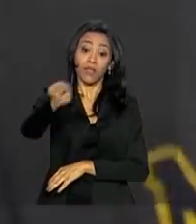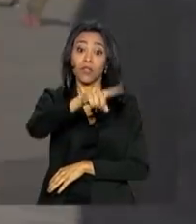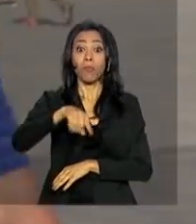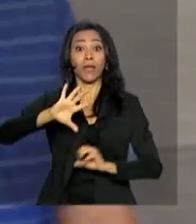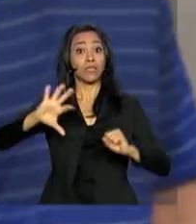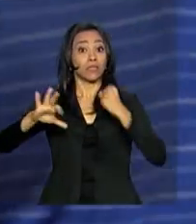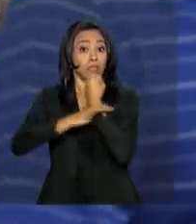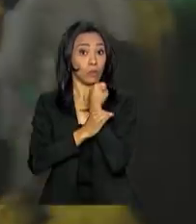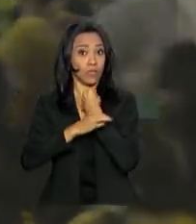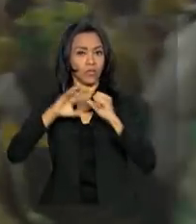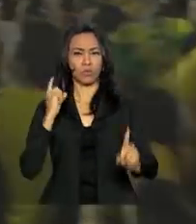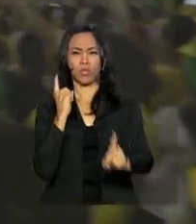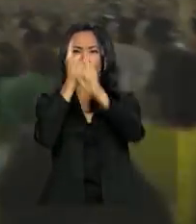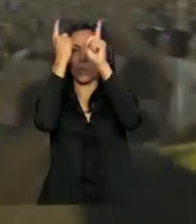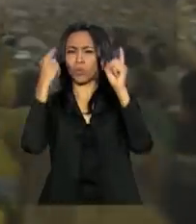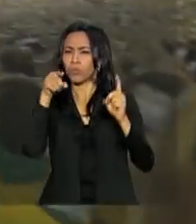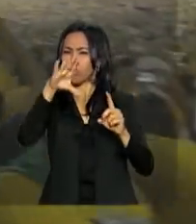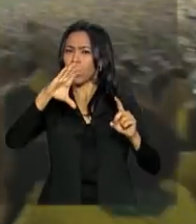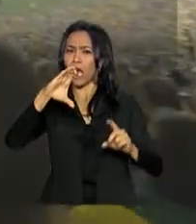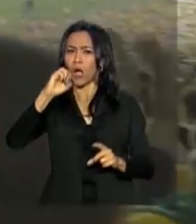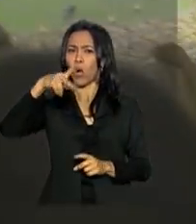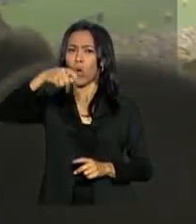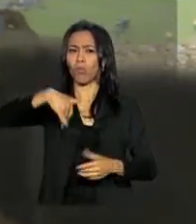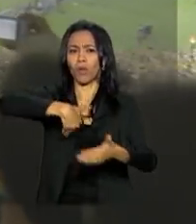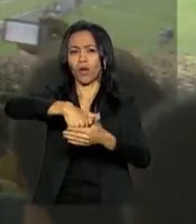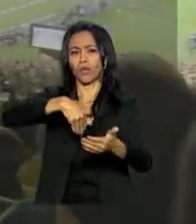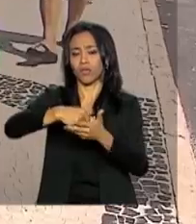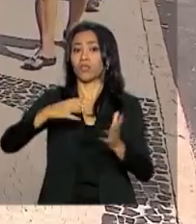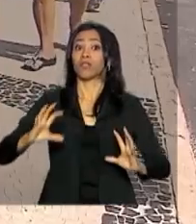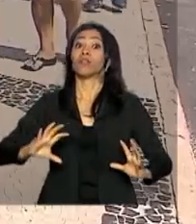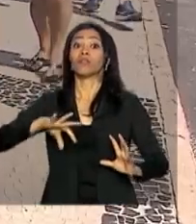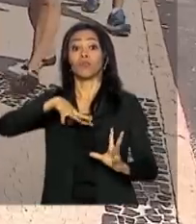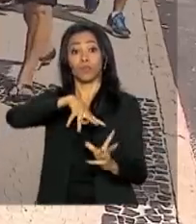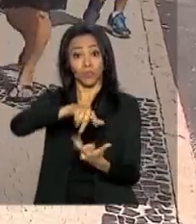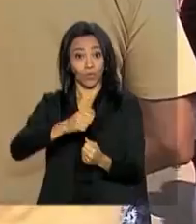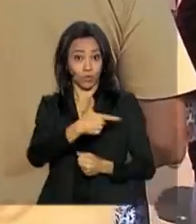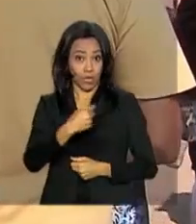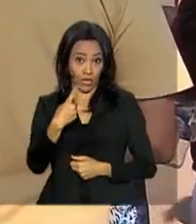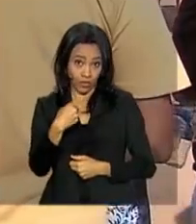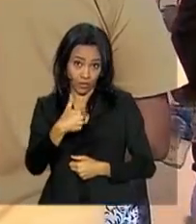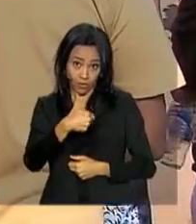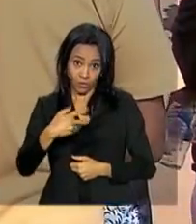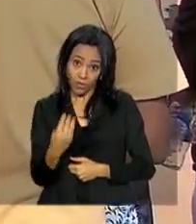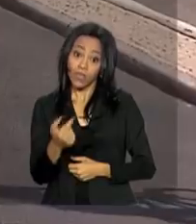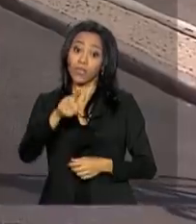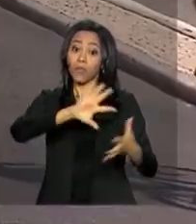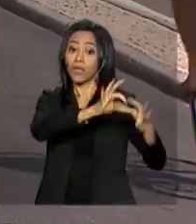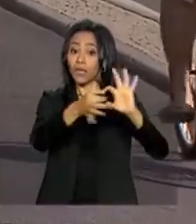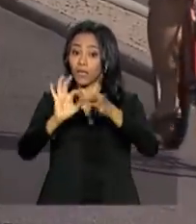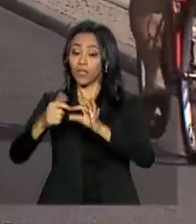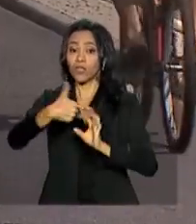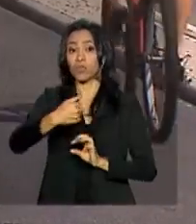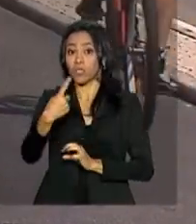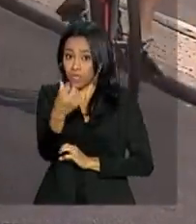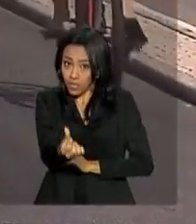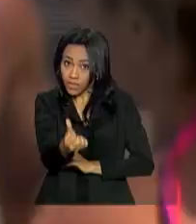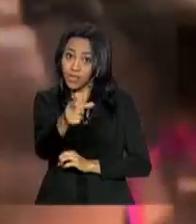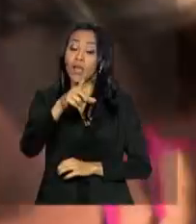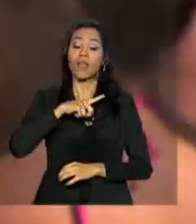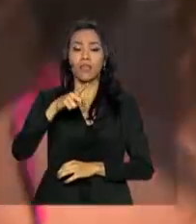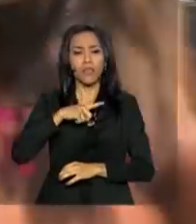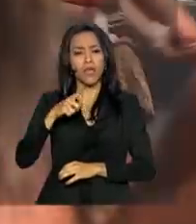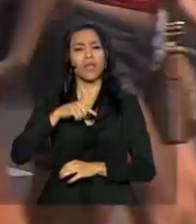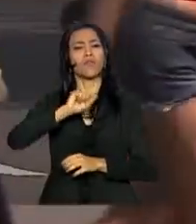grandes eventos no Rio de Janeiro, como a Copa do Mundo de 2014 e os Jogos Olímpicos em 2016, a cidade contou com ações